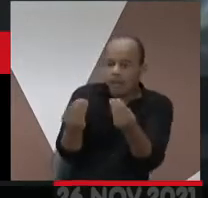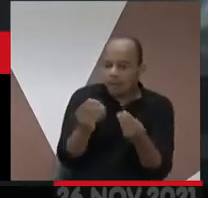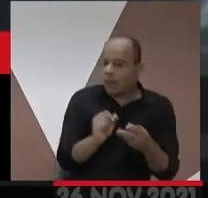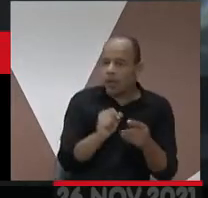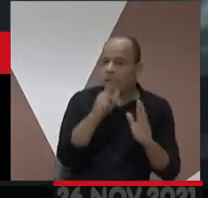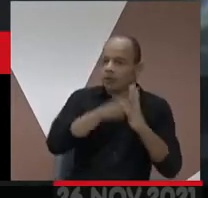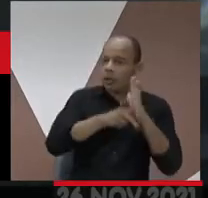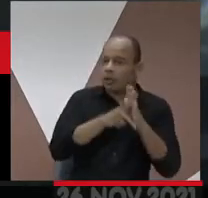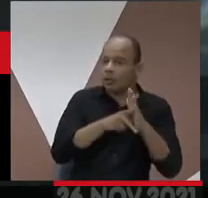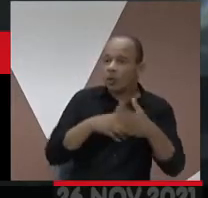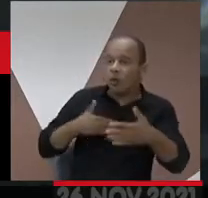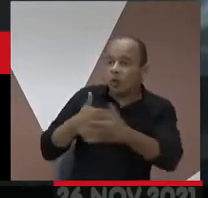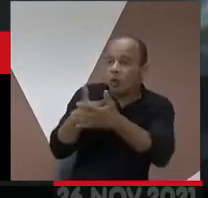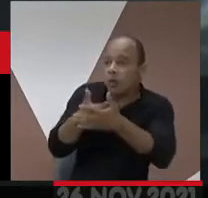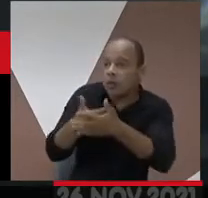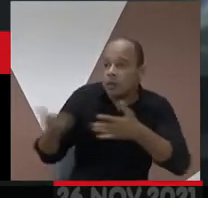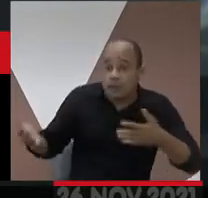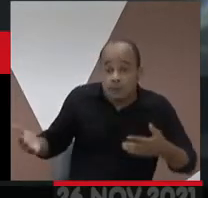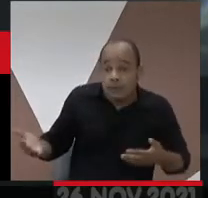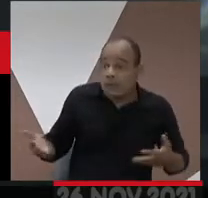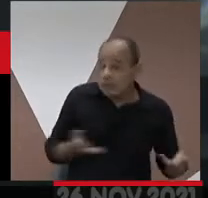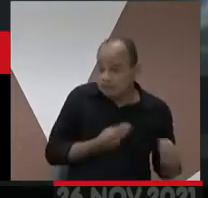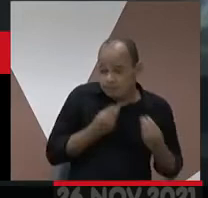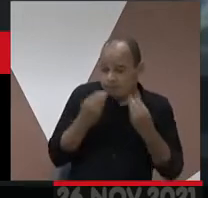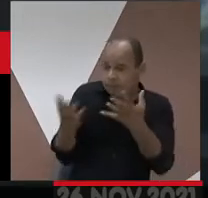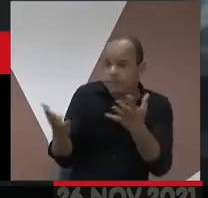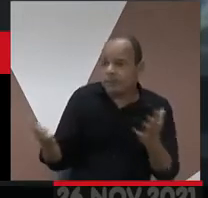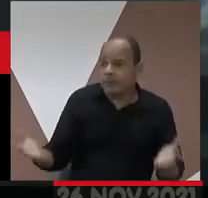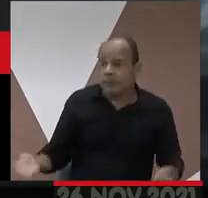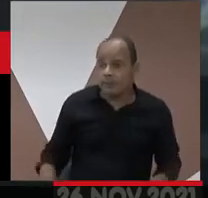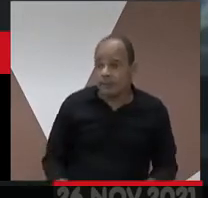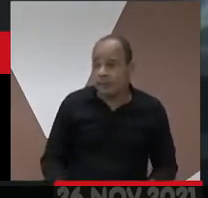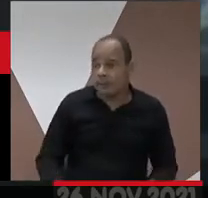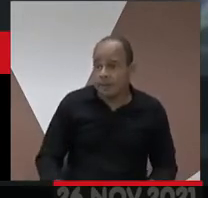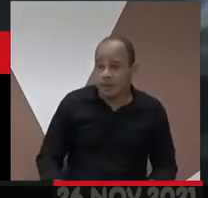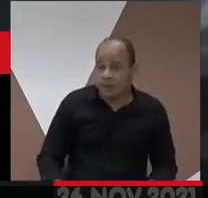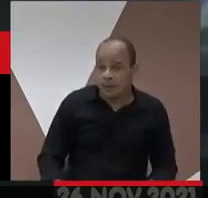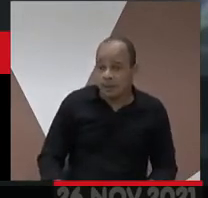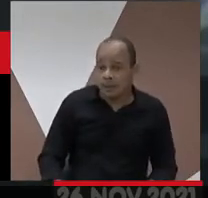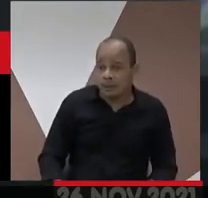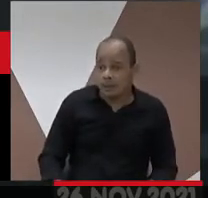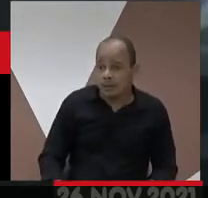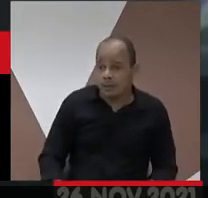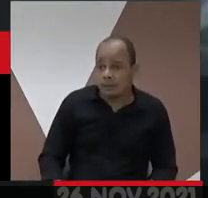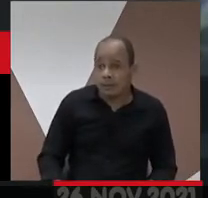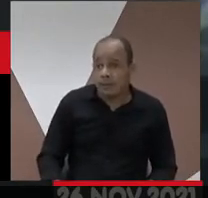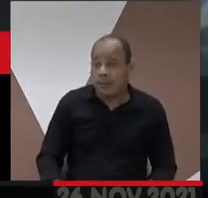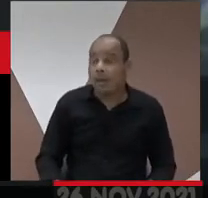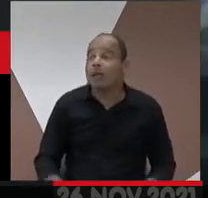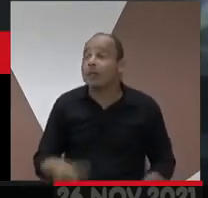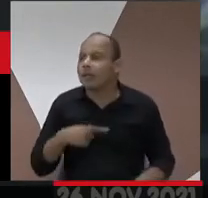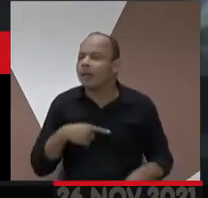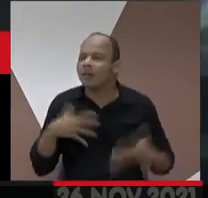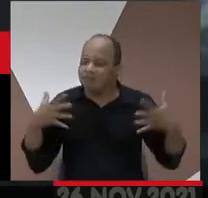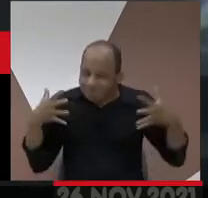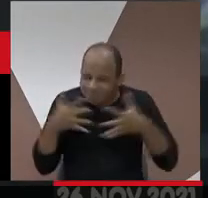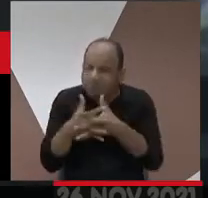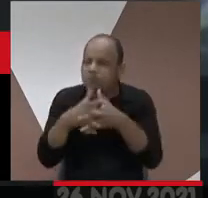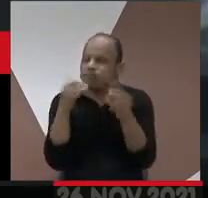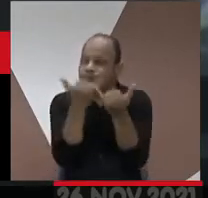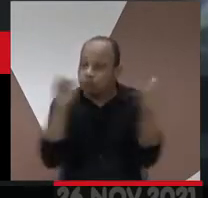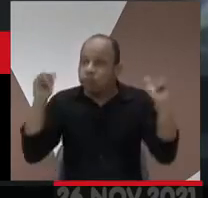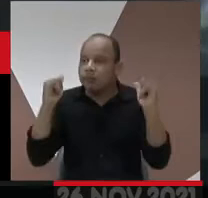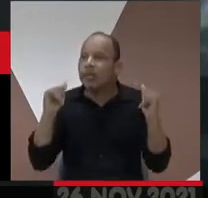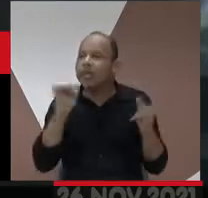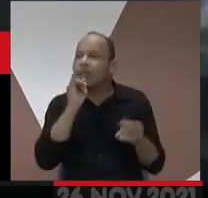né, os estudos feitos. Depois tem conflito de tráfego. Né, o